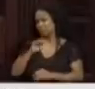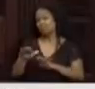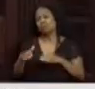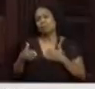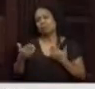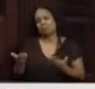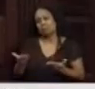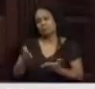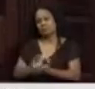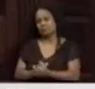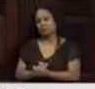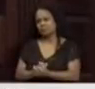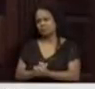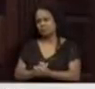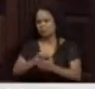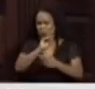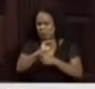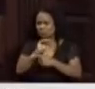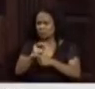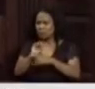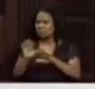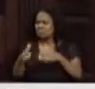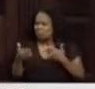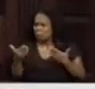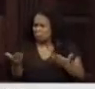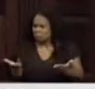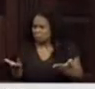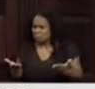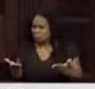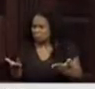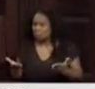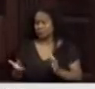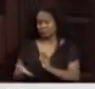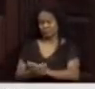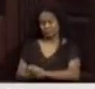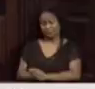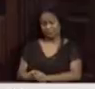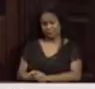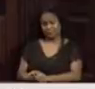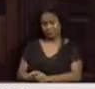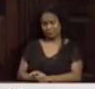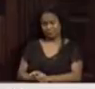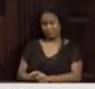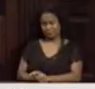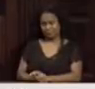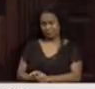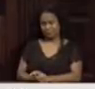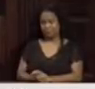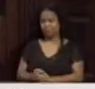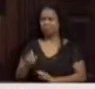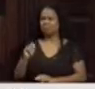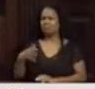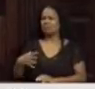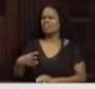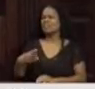os filhos dele, cuidou dos filhos. Veja bem, que filho